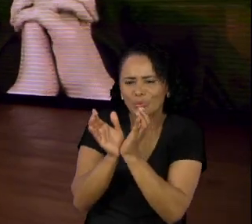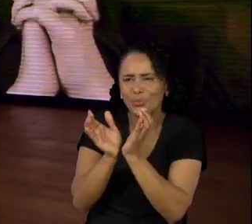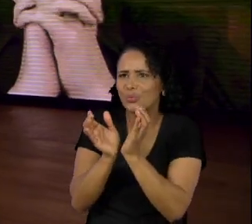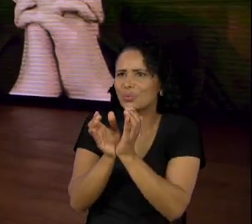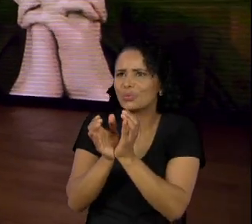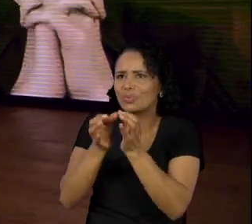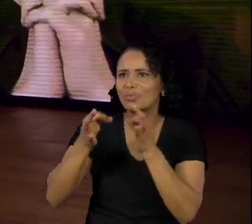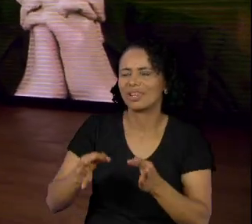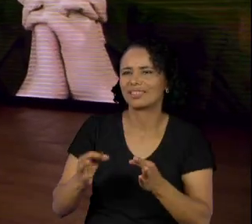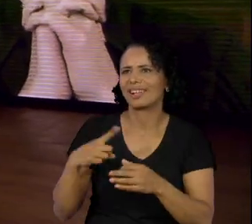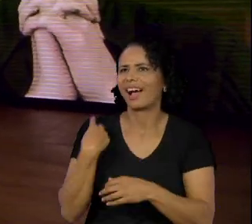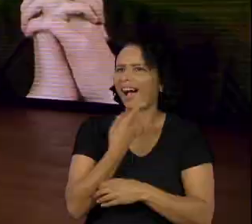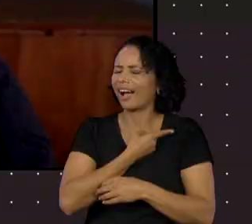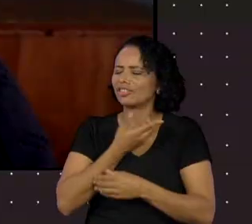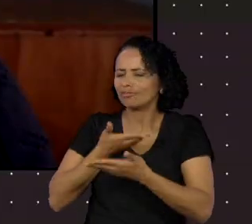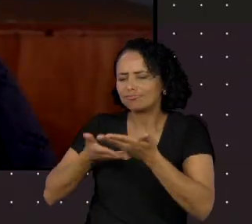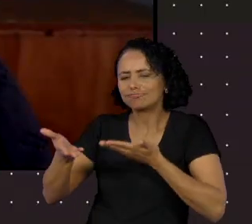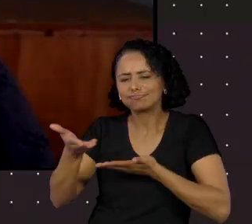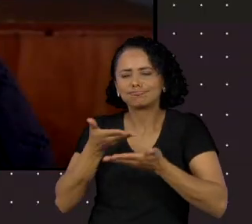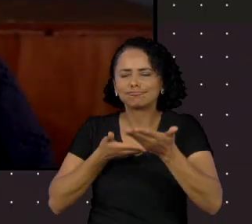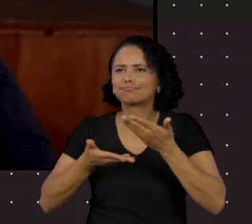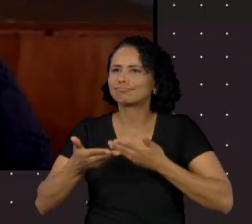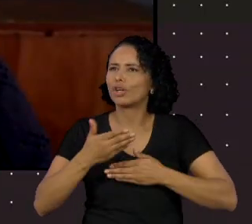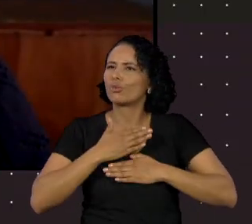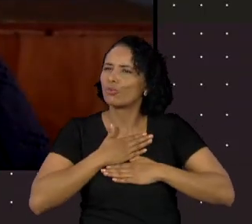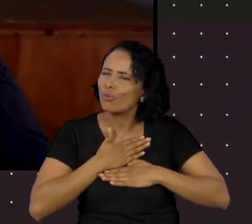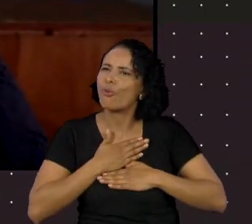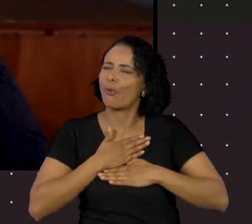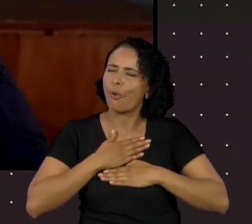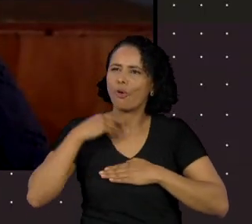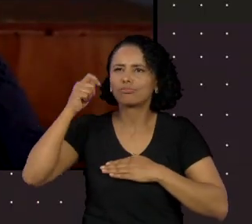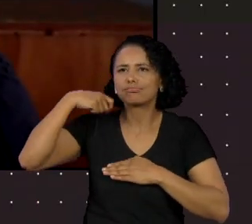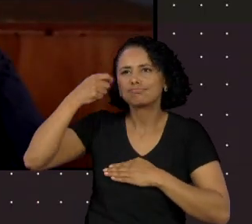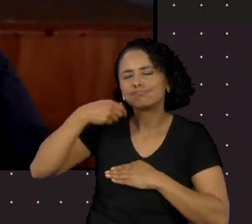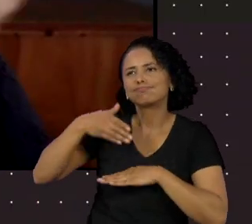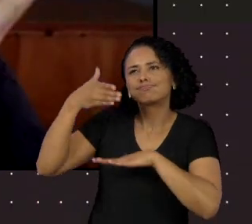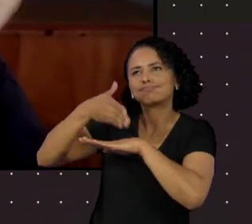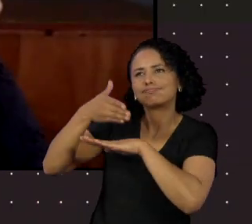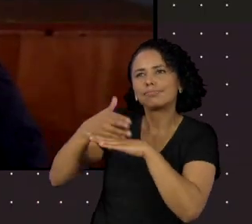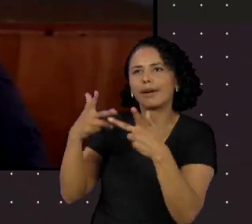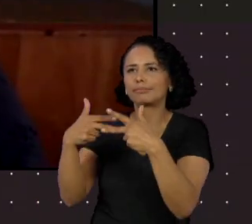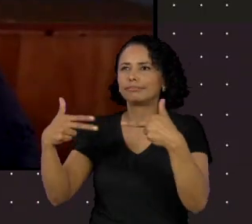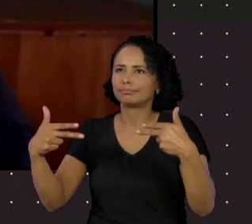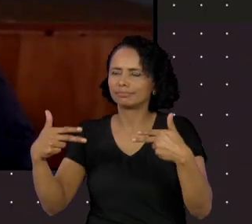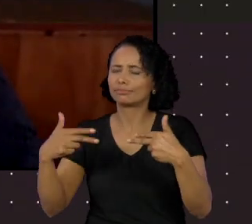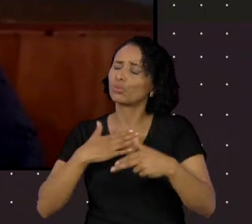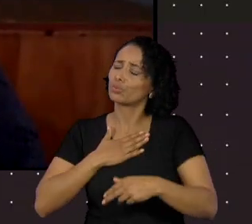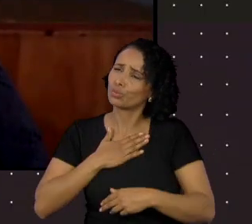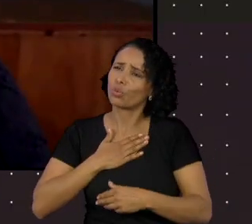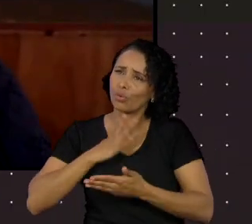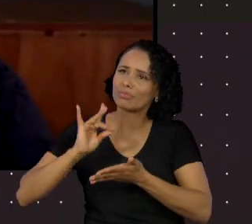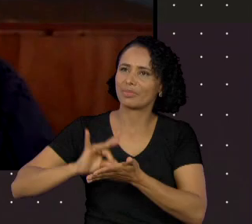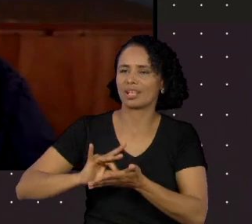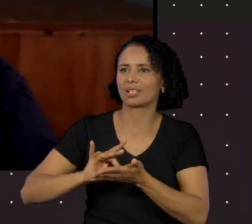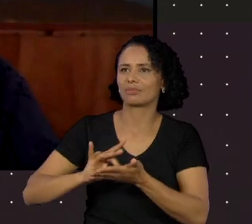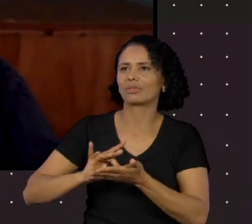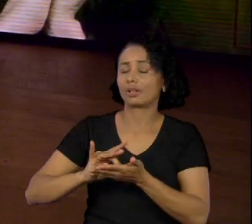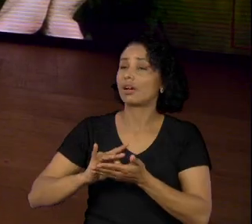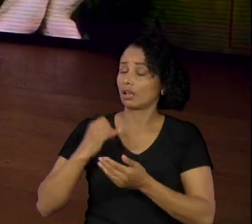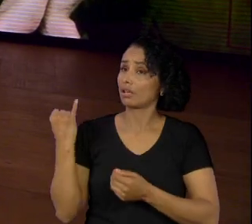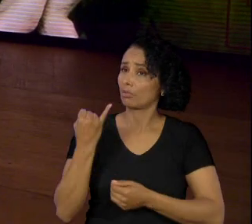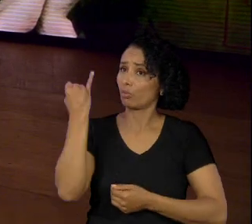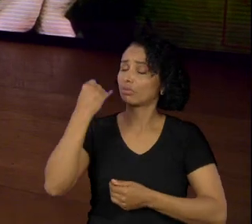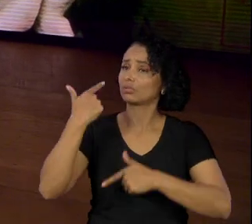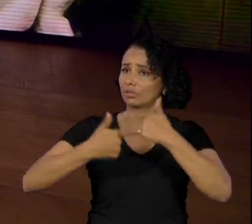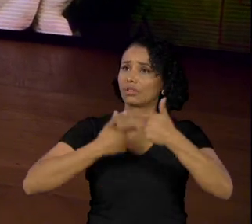de jogar, a gente gostava de atuar junto, a gente gostava, se divertia. Então acho que isso também conta muito no trabalho,